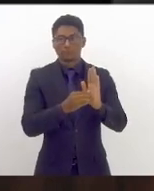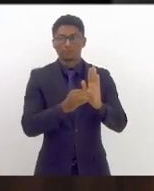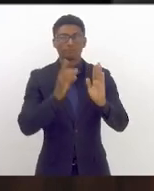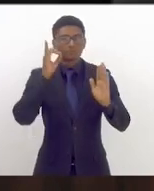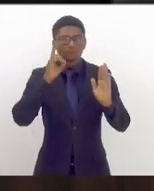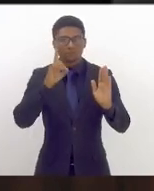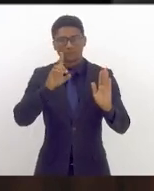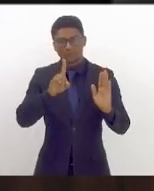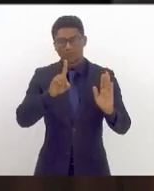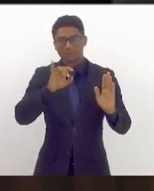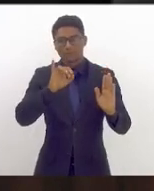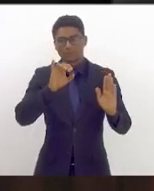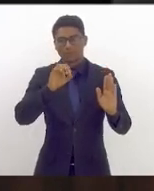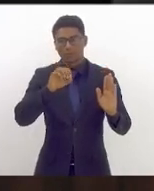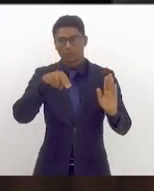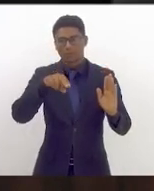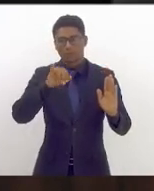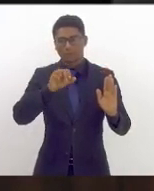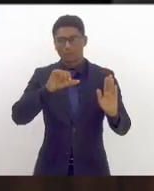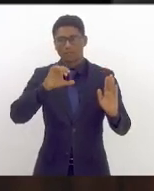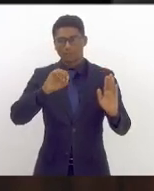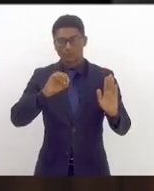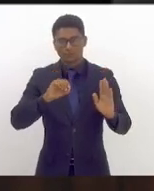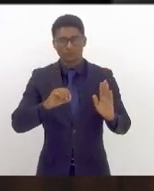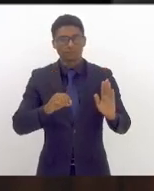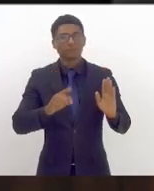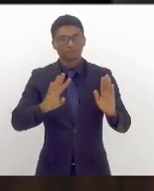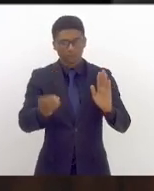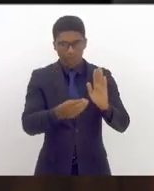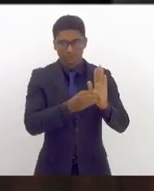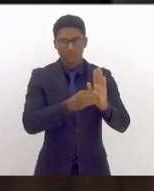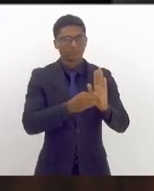Madureira Dionísio Lins vamos Marquinhos